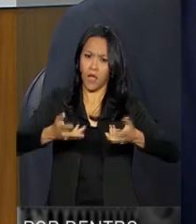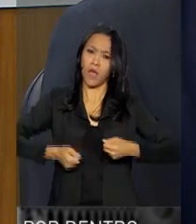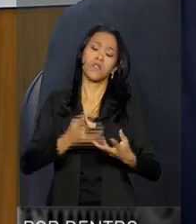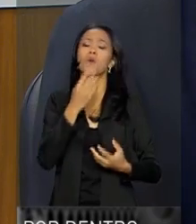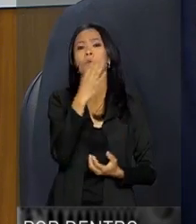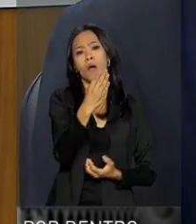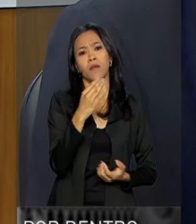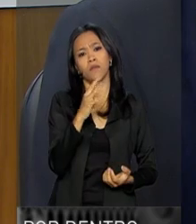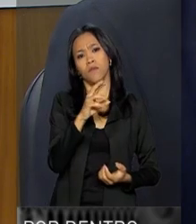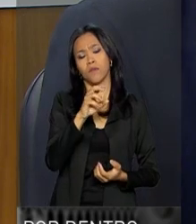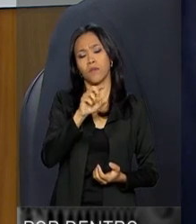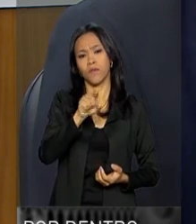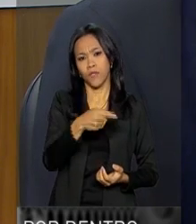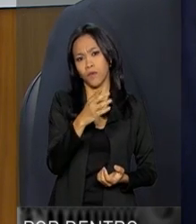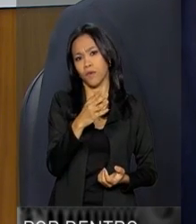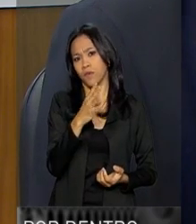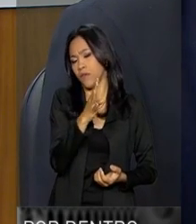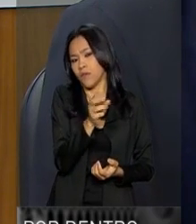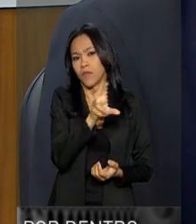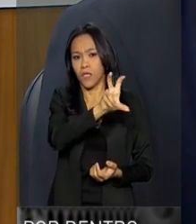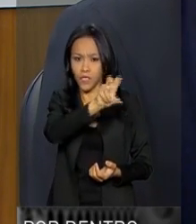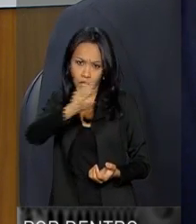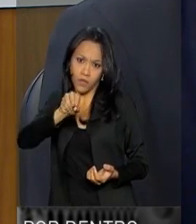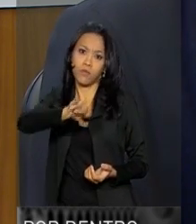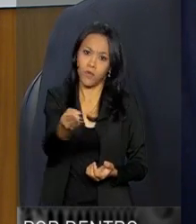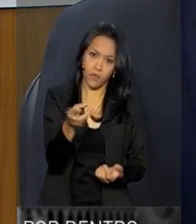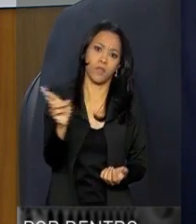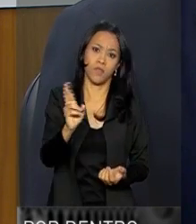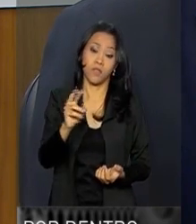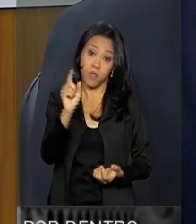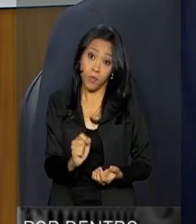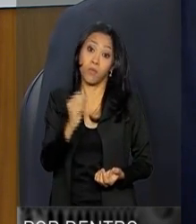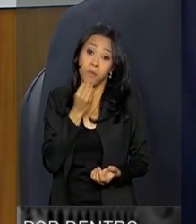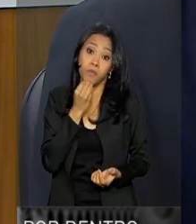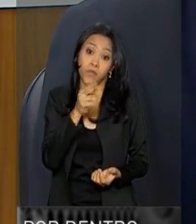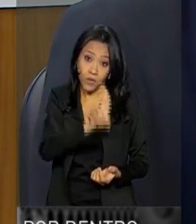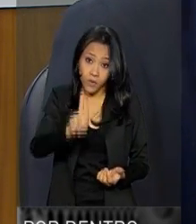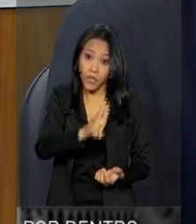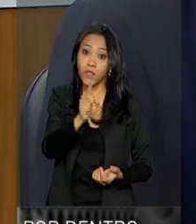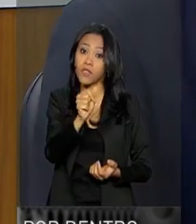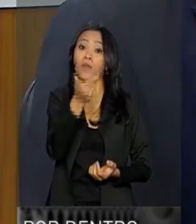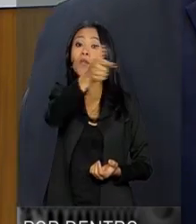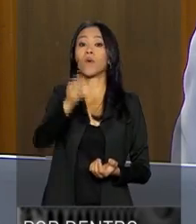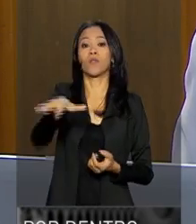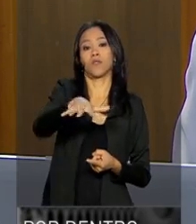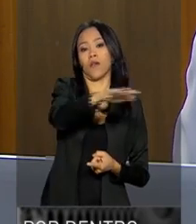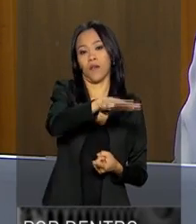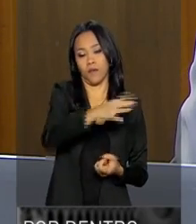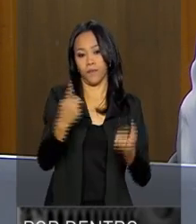bilhões de reais este ano que poderiam ser aplicados em outras áreas é importante para a população obrigada